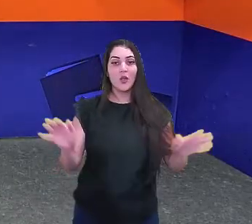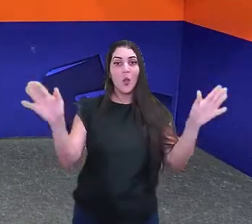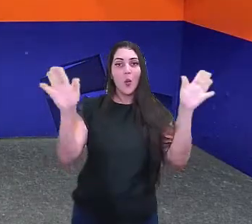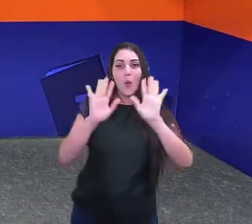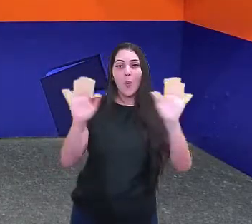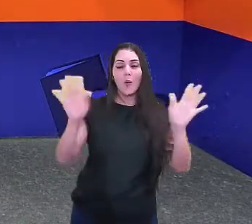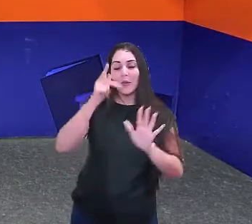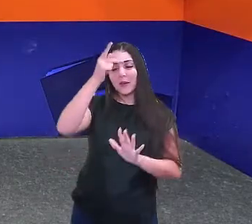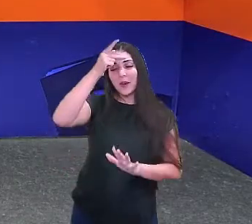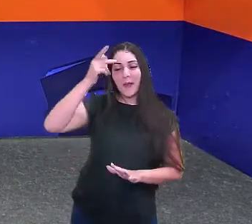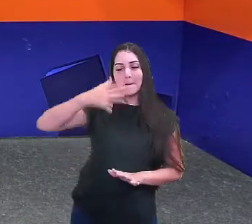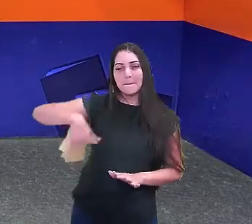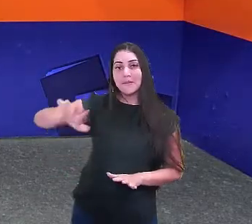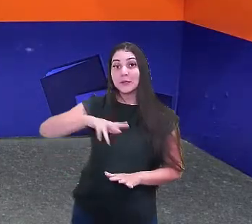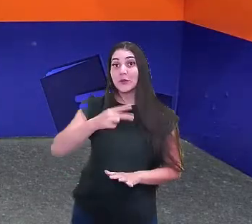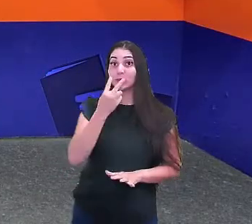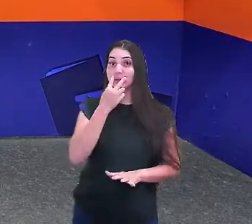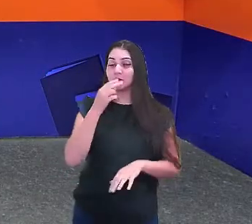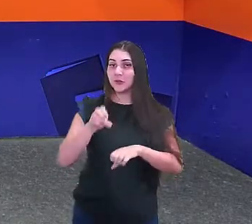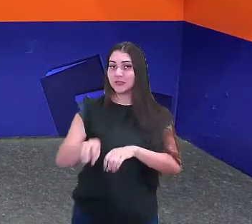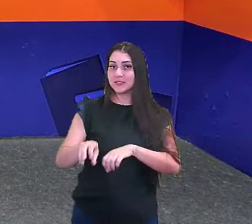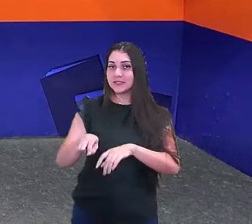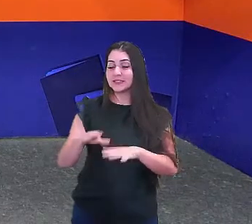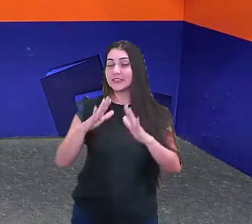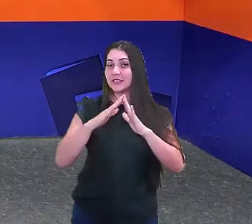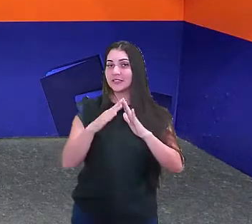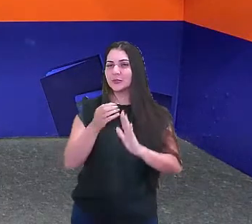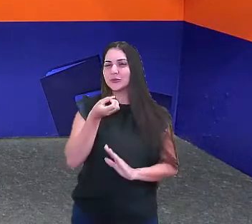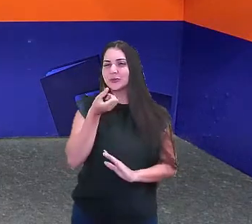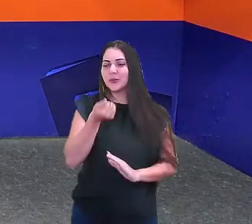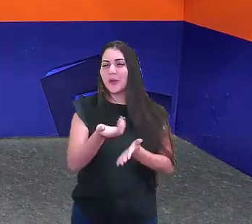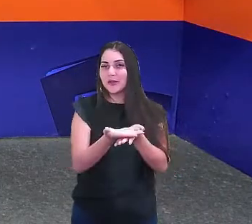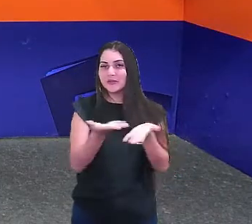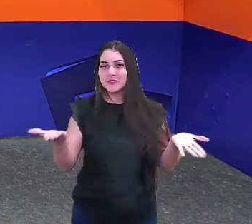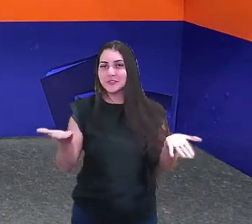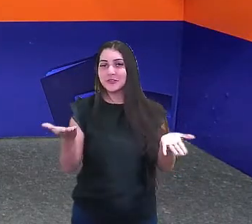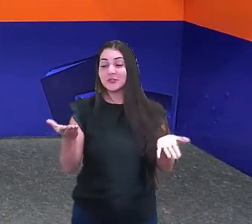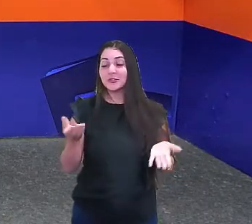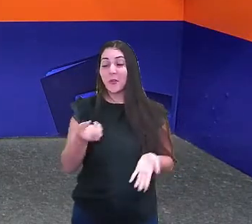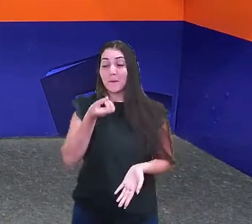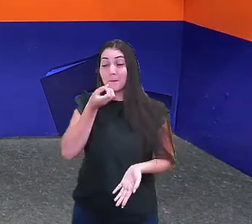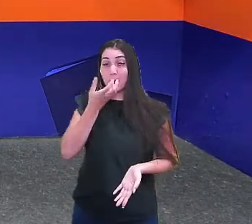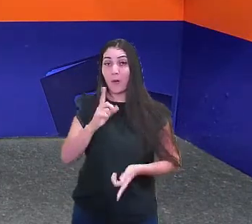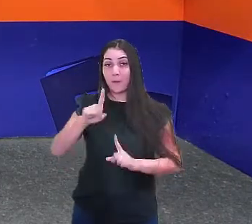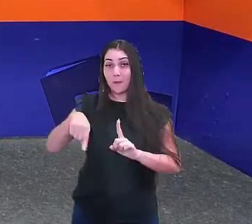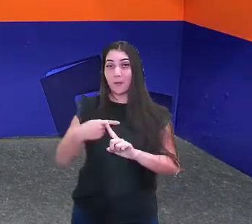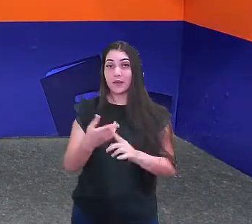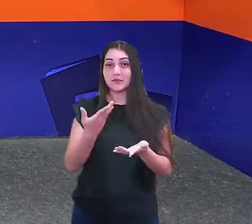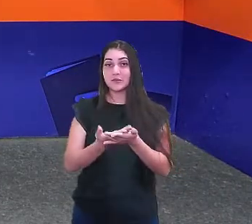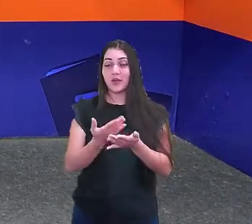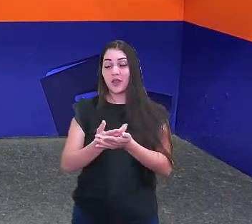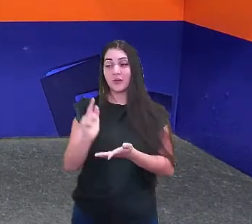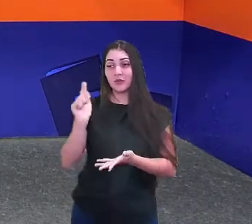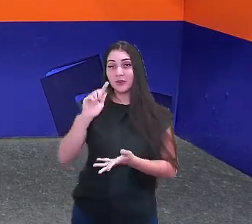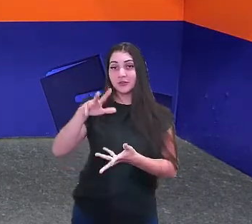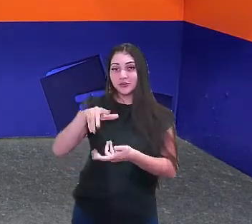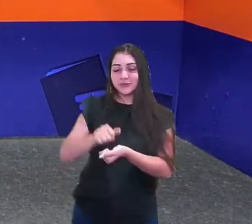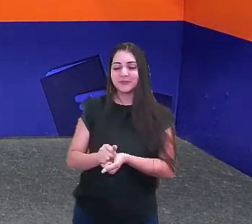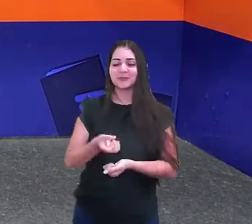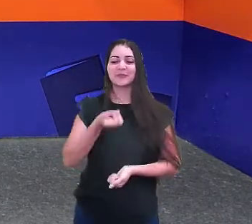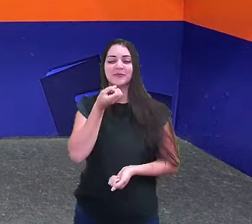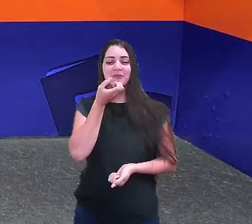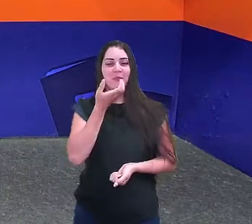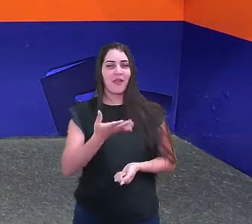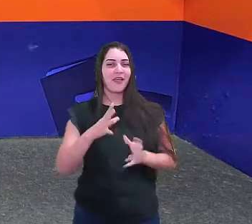Olá, pessoal do Vitória Ensina em Casa, tudo bem com vocês? Prontos para mais uma aula de geografia? Muito bem, todo